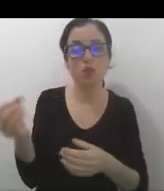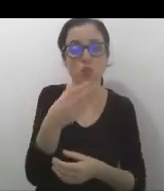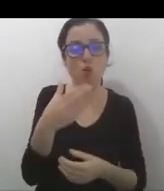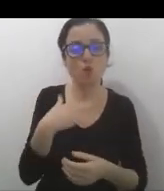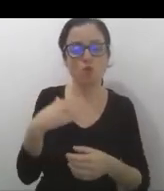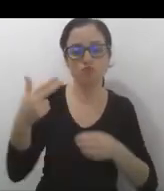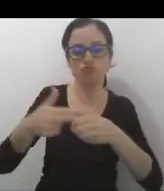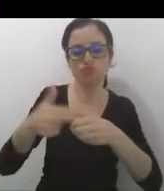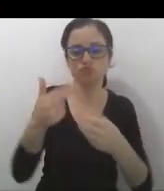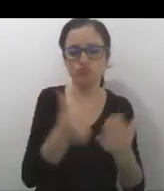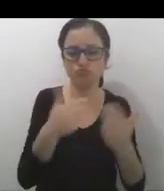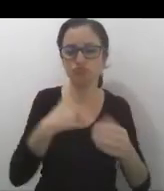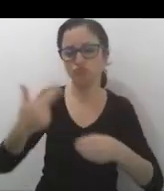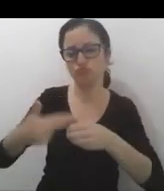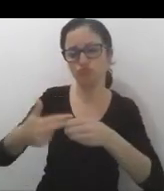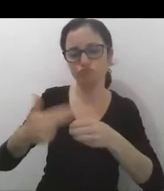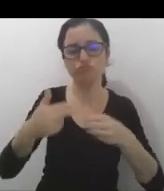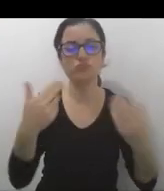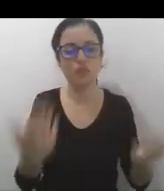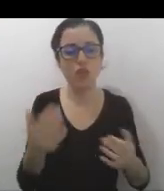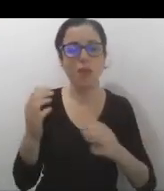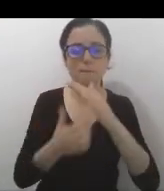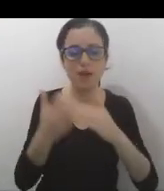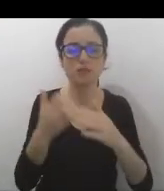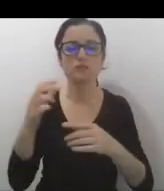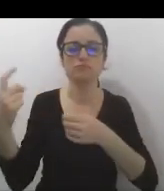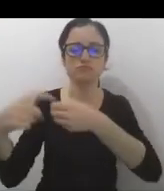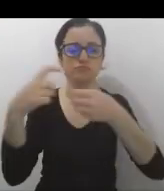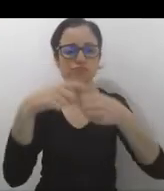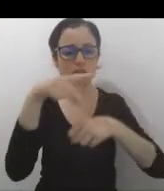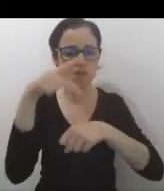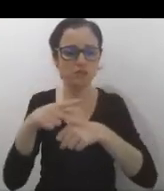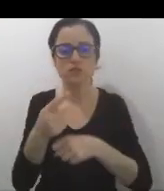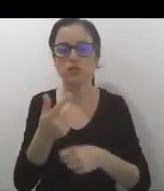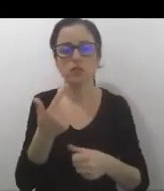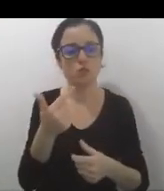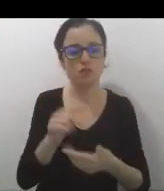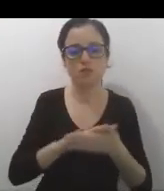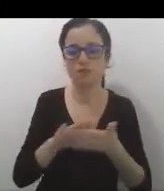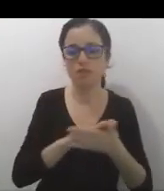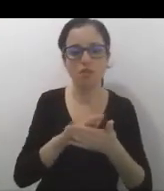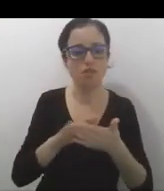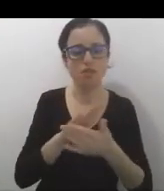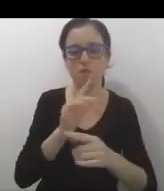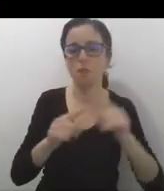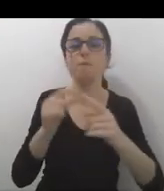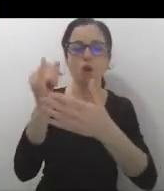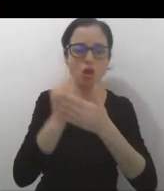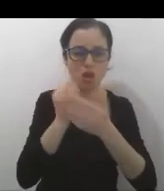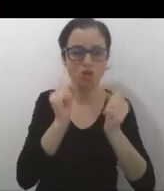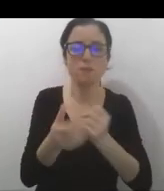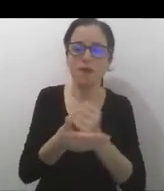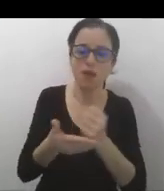de mercado, estão desenhando produtos no Brasil para uma indústria que tem fábrica no Brasil, mas que é de uma sede,